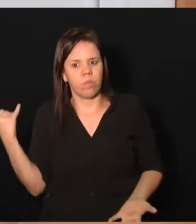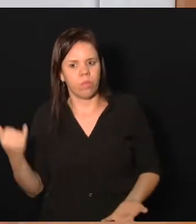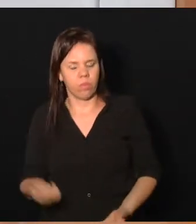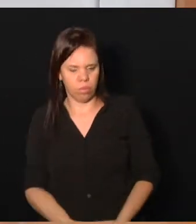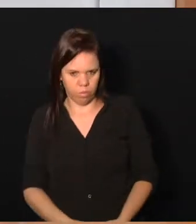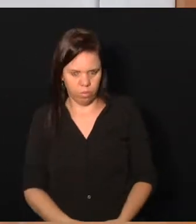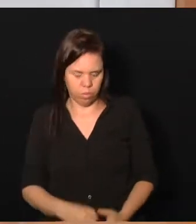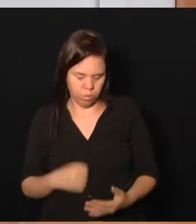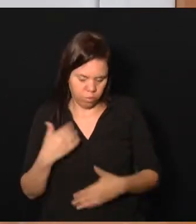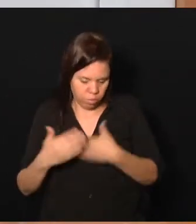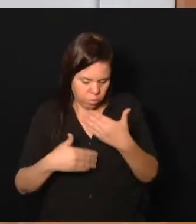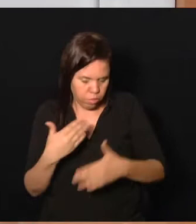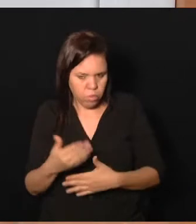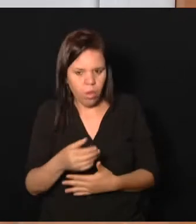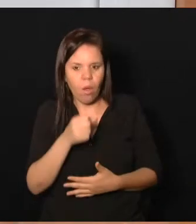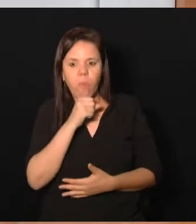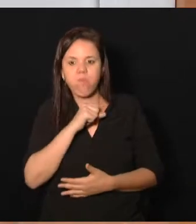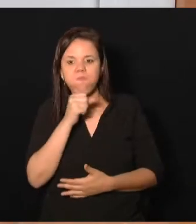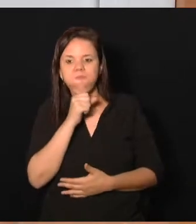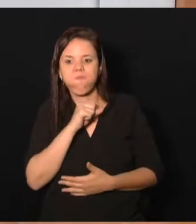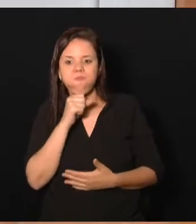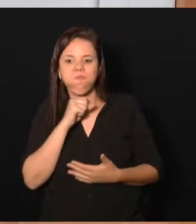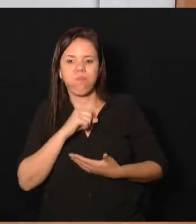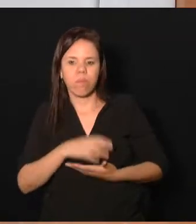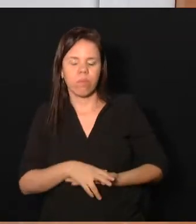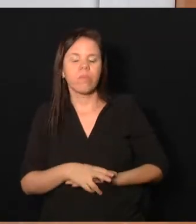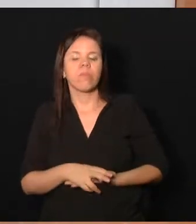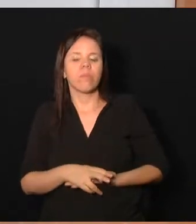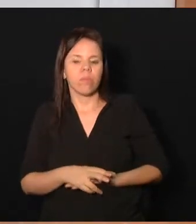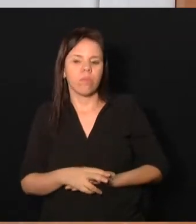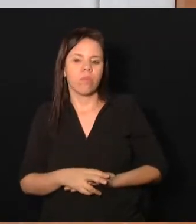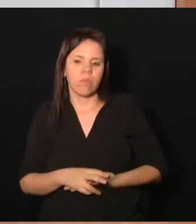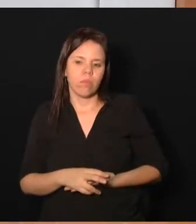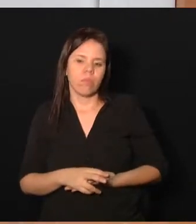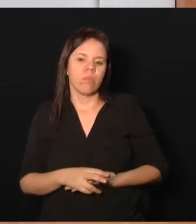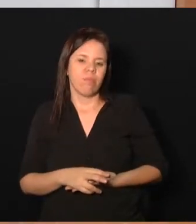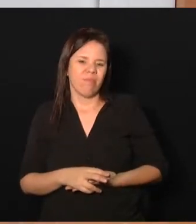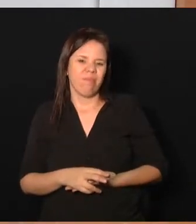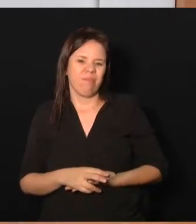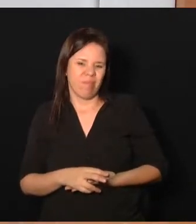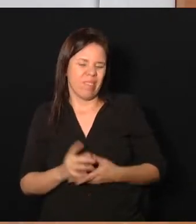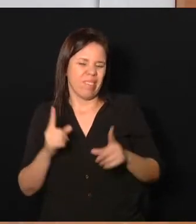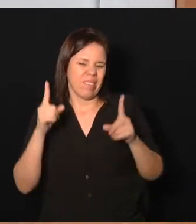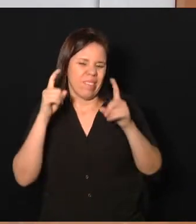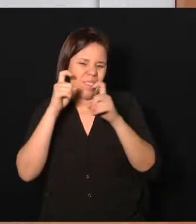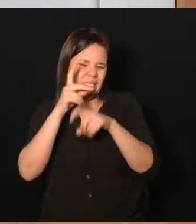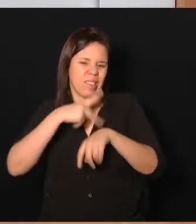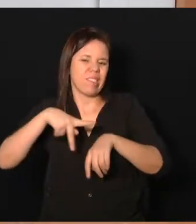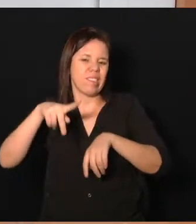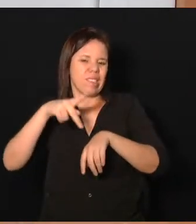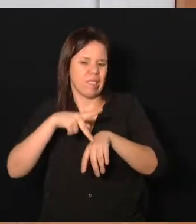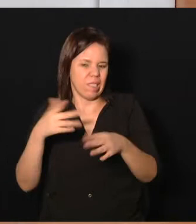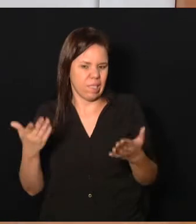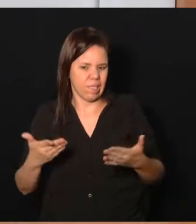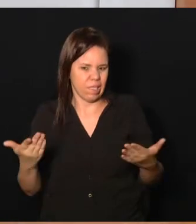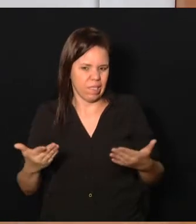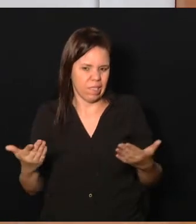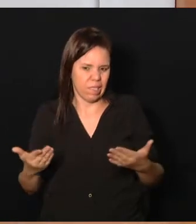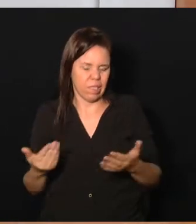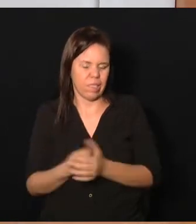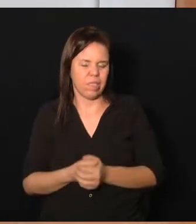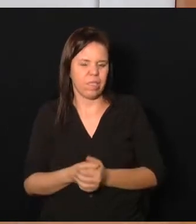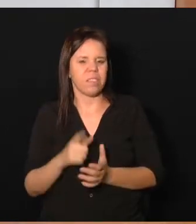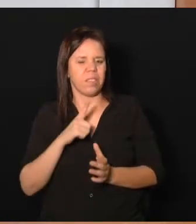O processo de envelhecimento. Estamos numa situação muito crítica do país. Uma situação em que temos